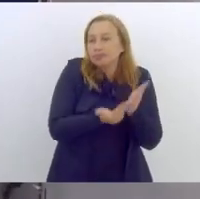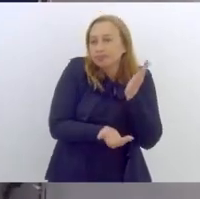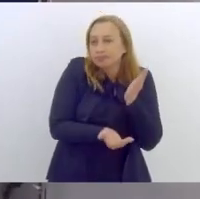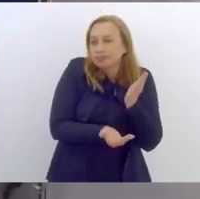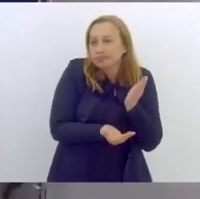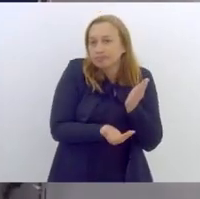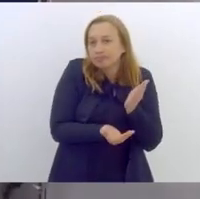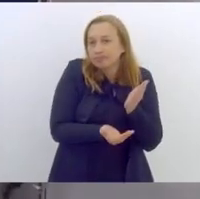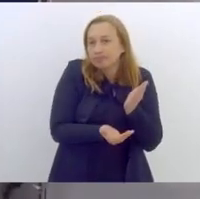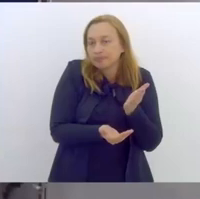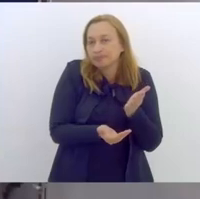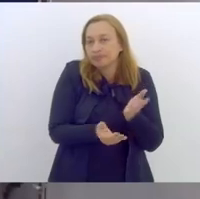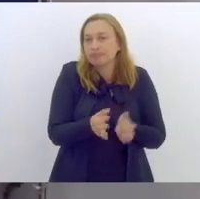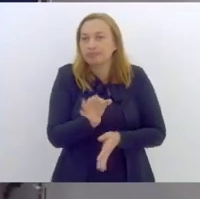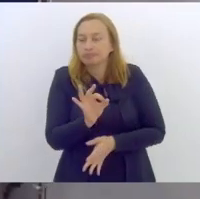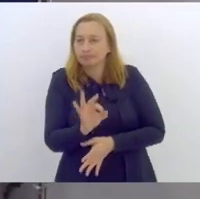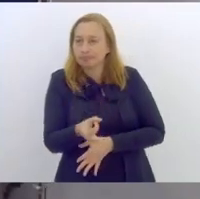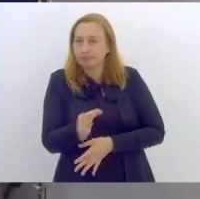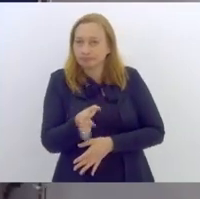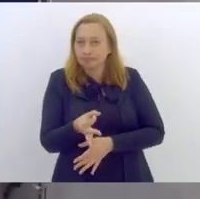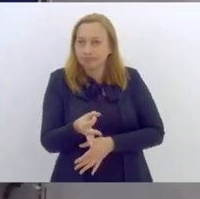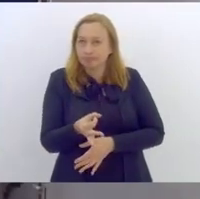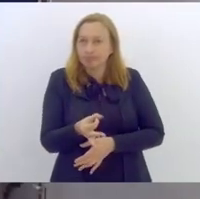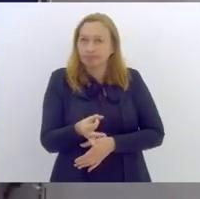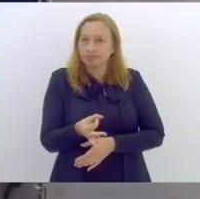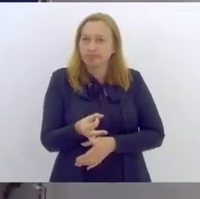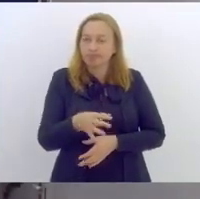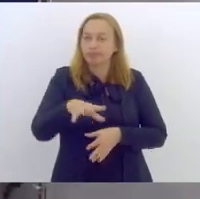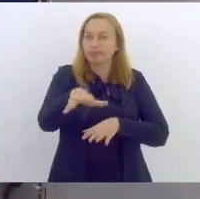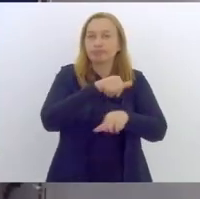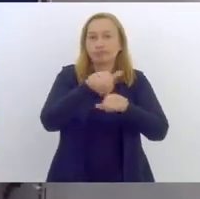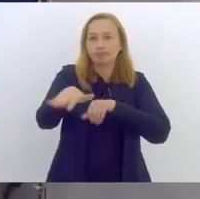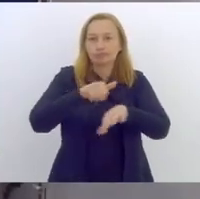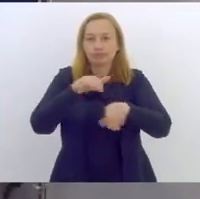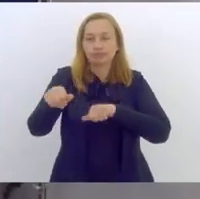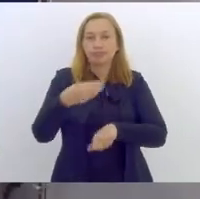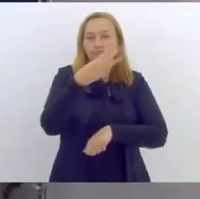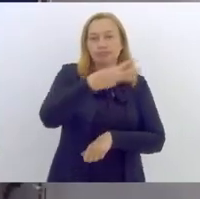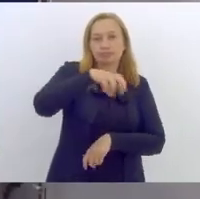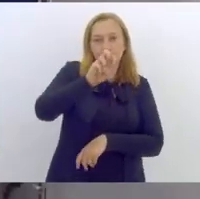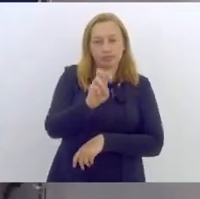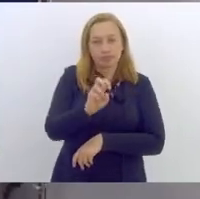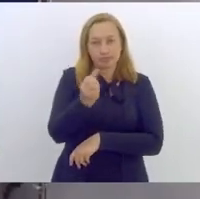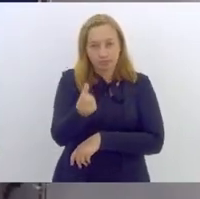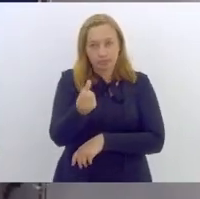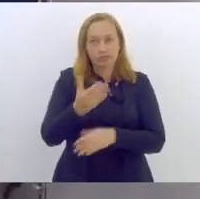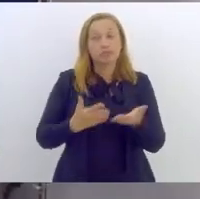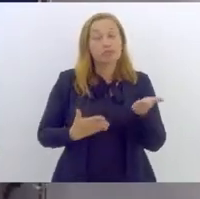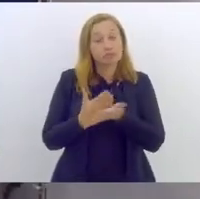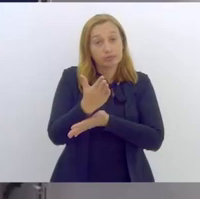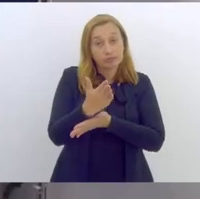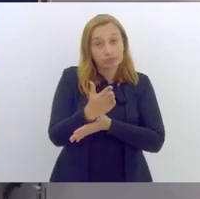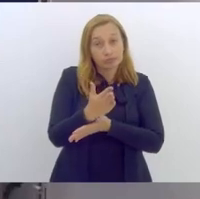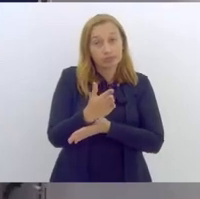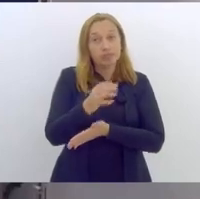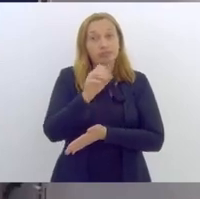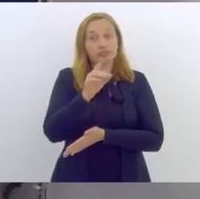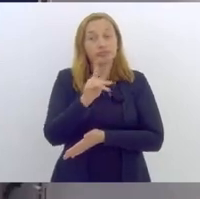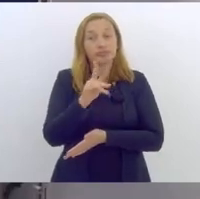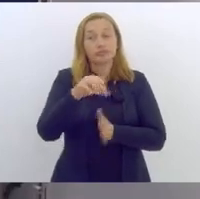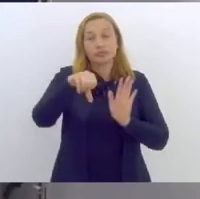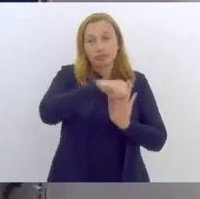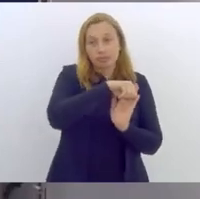é plausível que sejam convocados os 36 aprovados criminais e